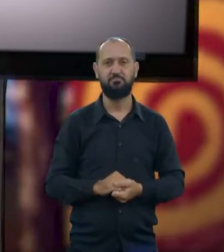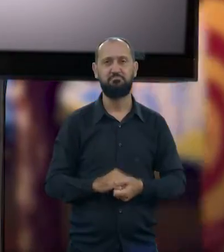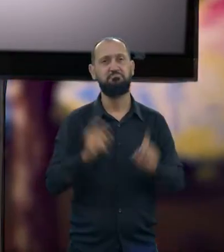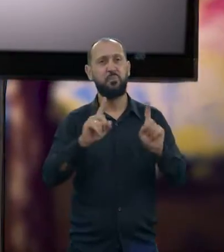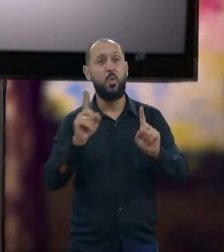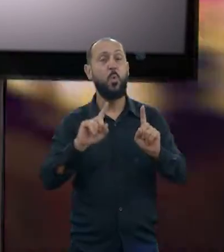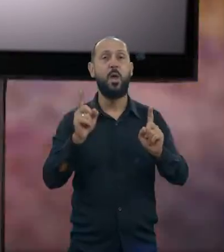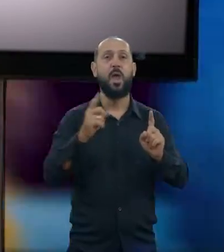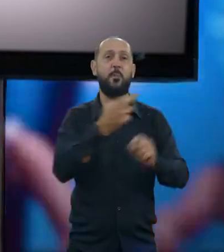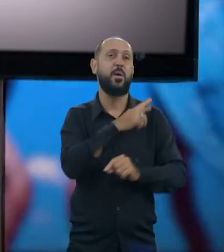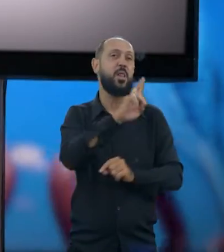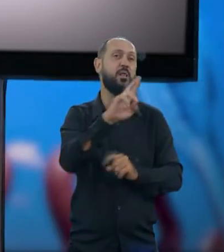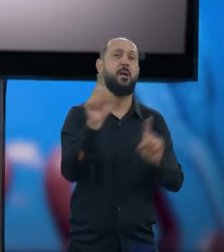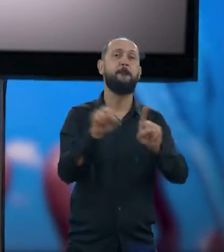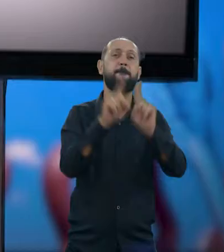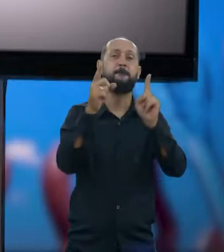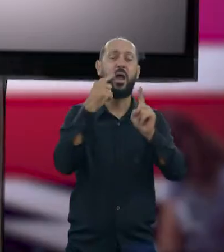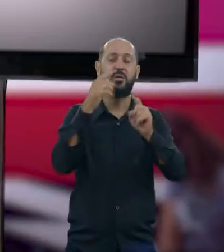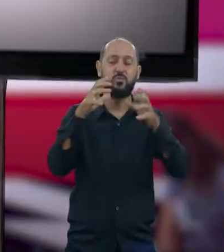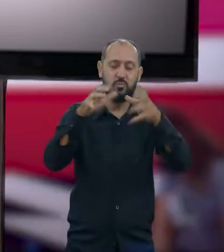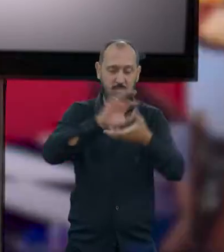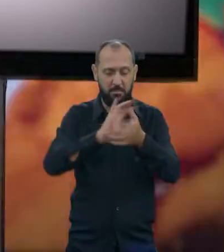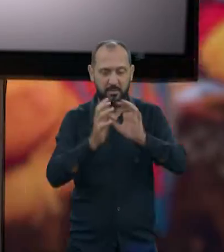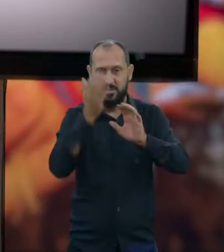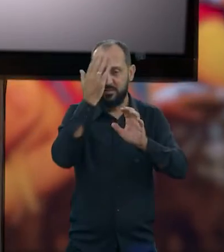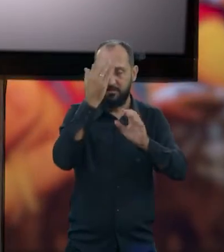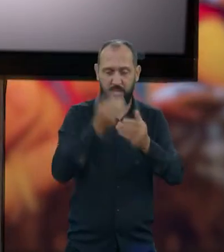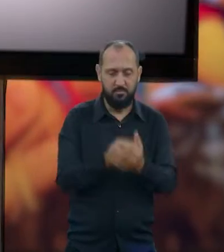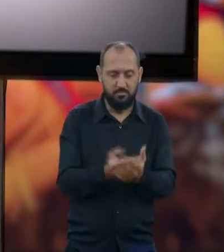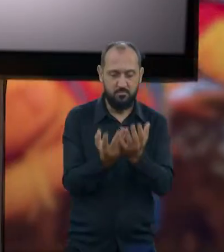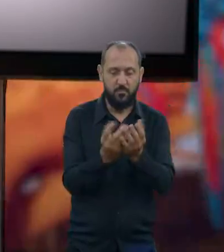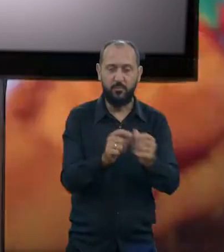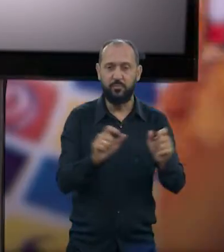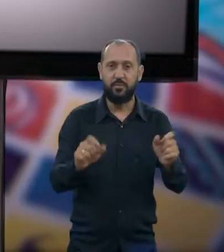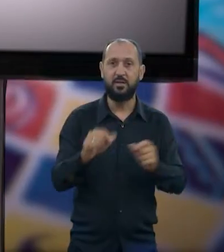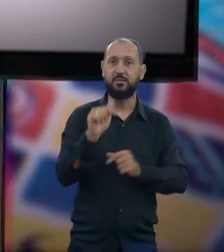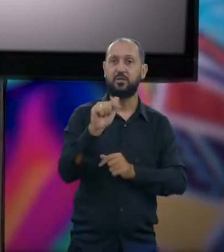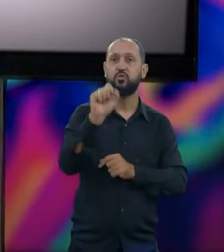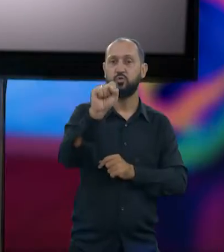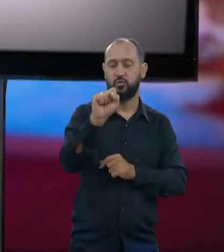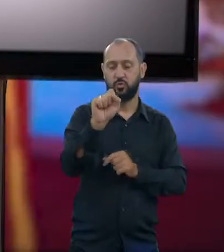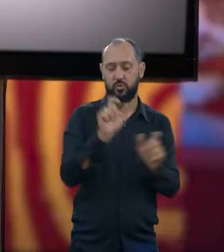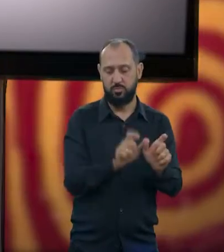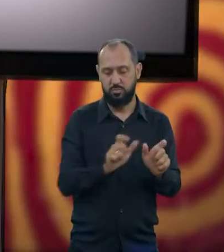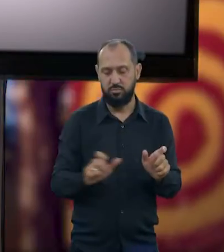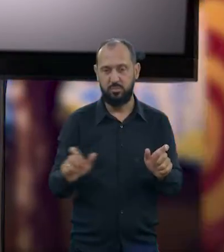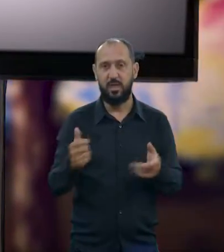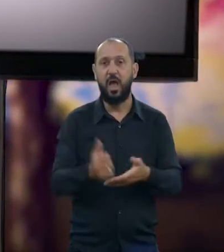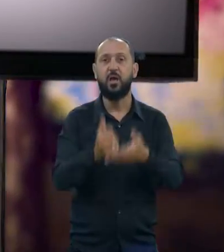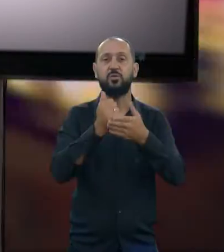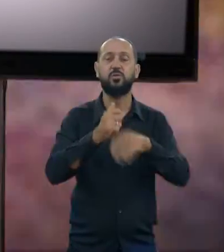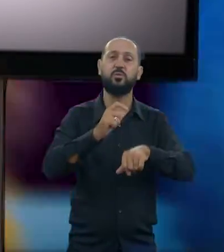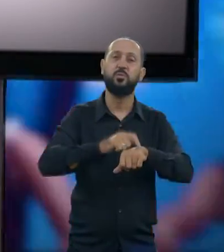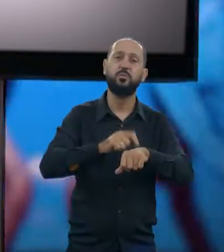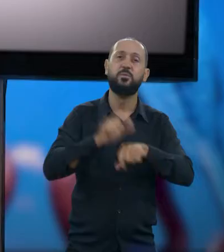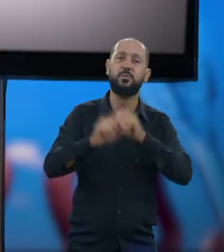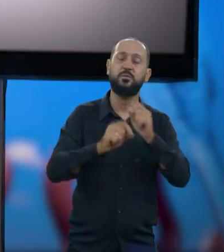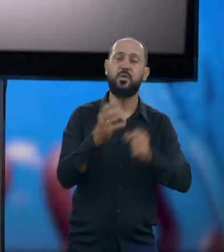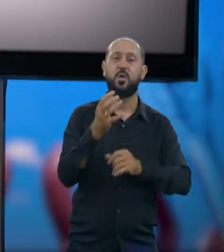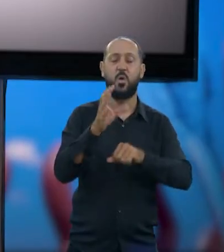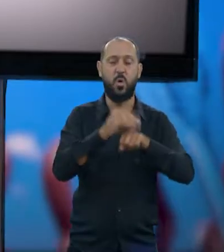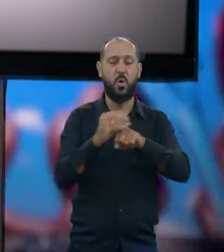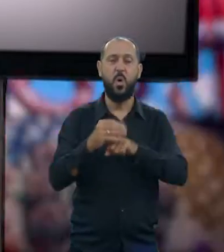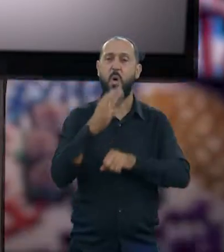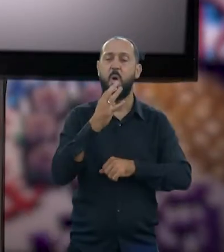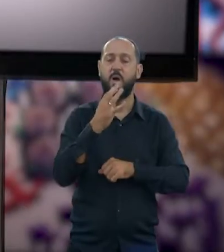vida. Não é uma religião, mas sim um oráculo e baralho composto por 78 cartas que ajudam no